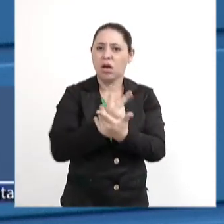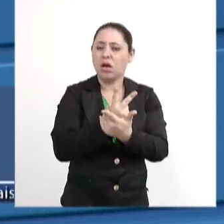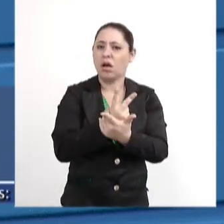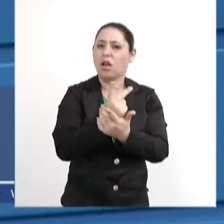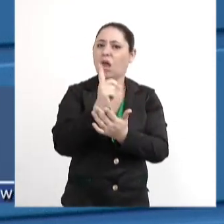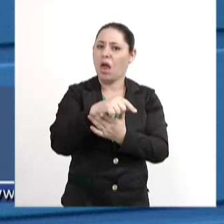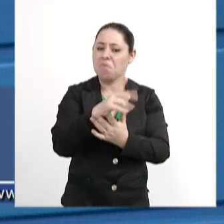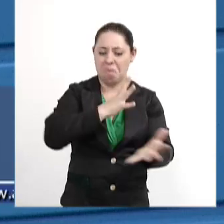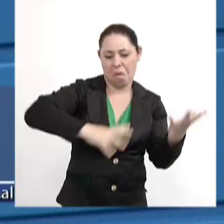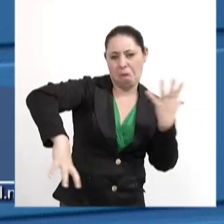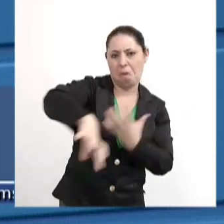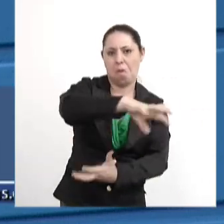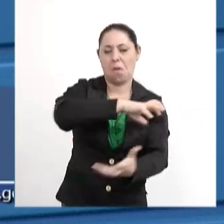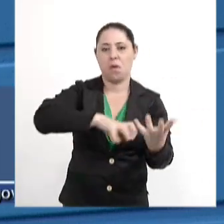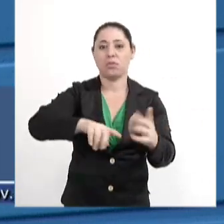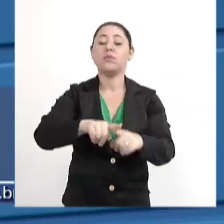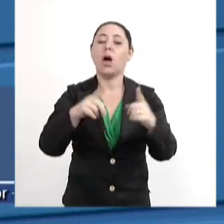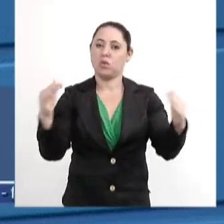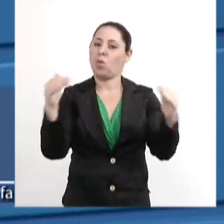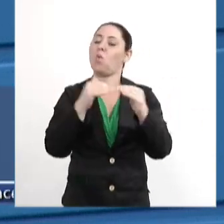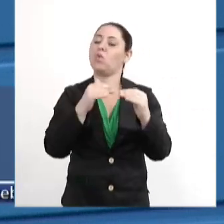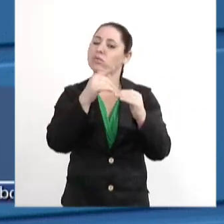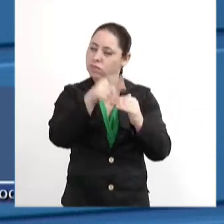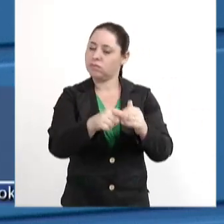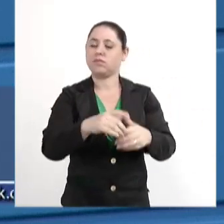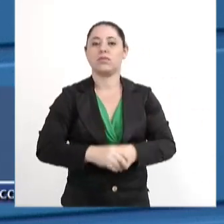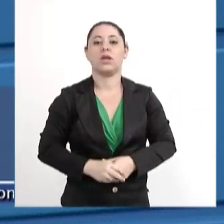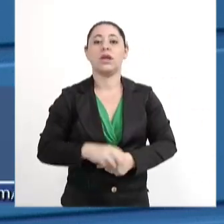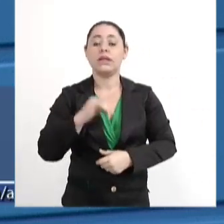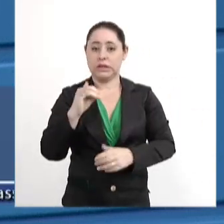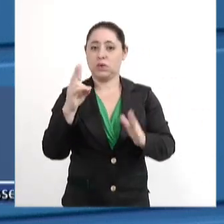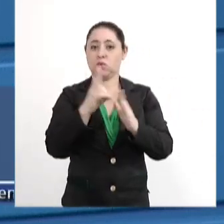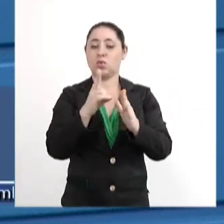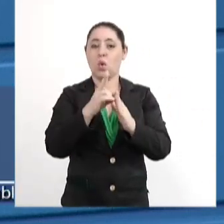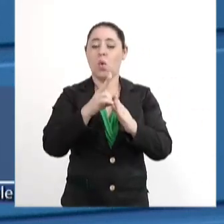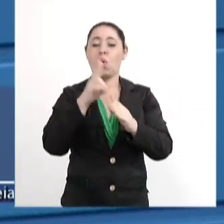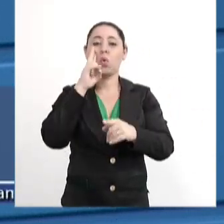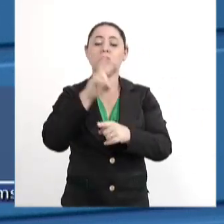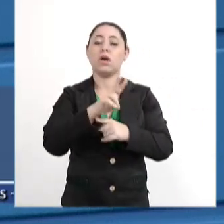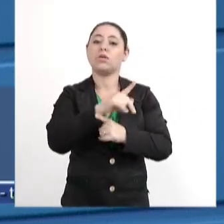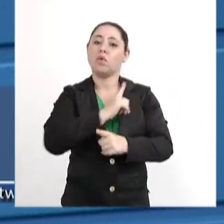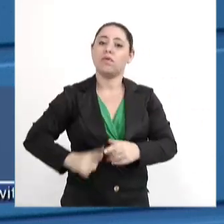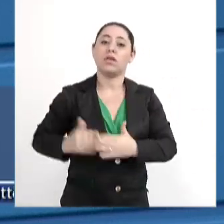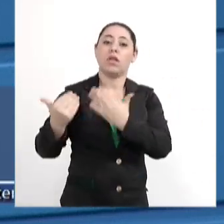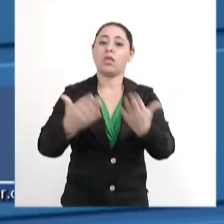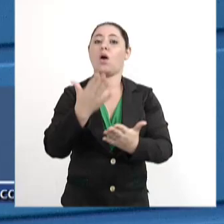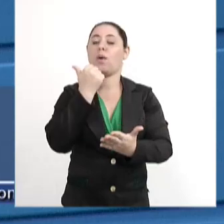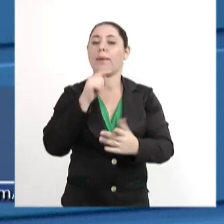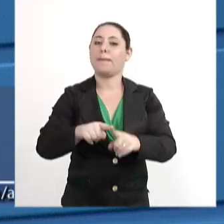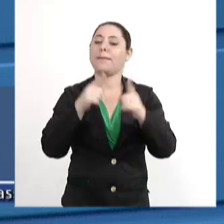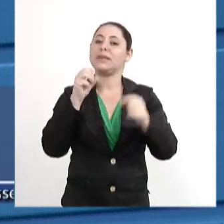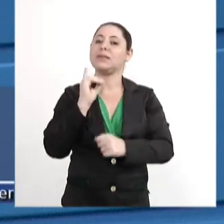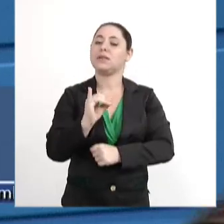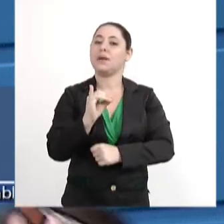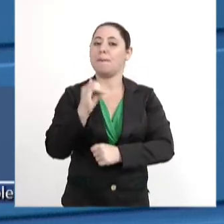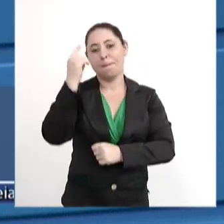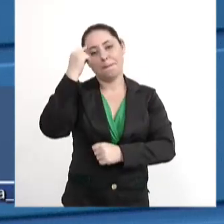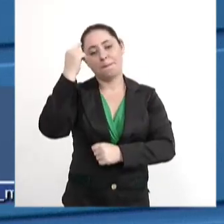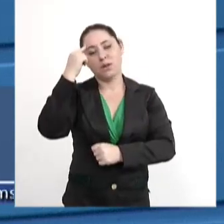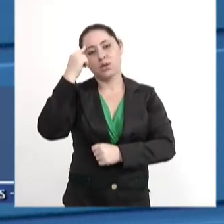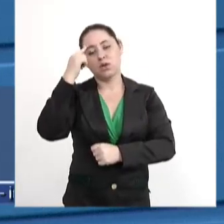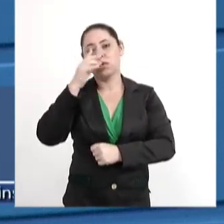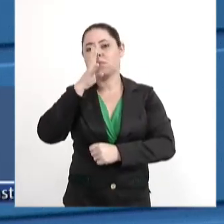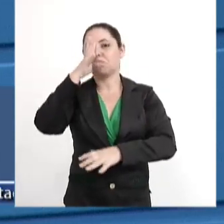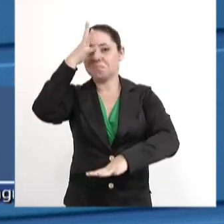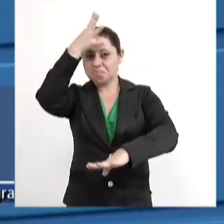uma desordem. Mas concordo plenamente com Vossa Excelência. Se o índio é tutelado pelo governo, ele tem que dar comida. Agora, se ele acha que o índio está